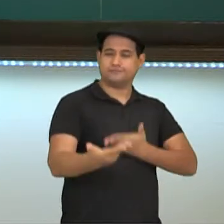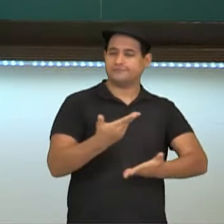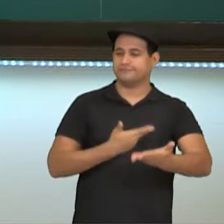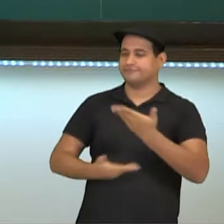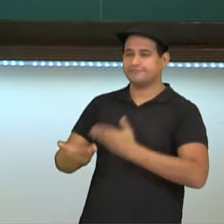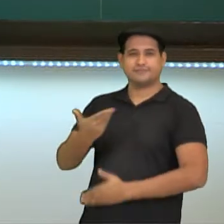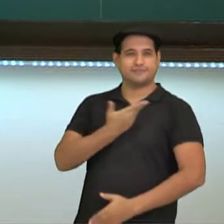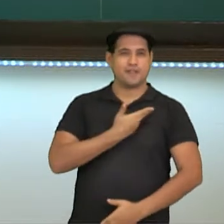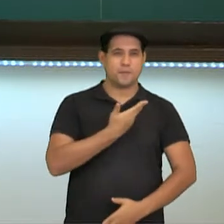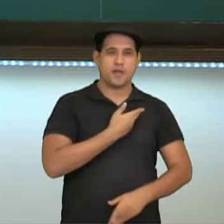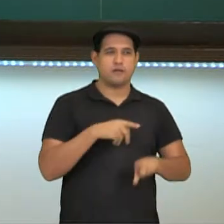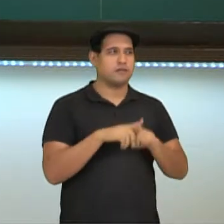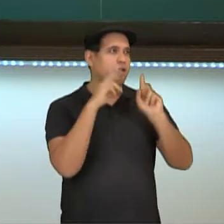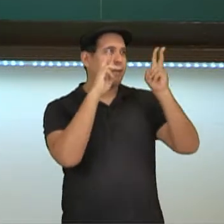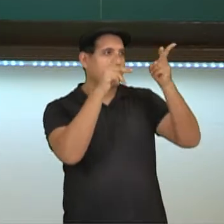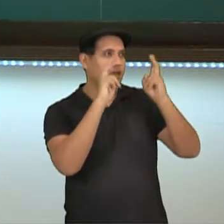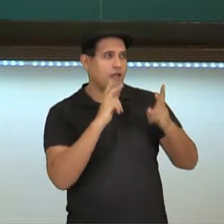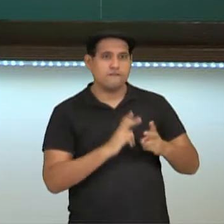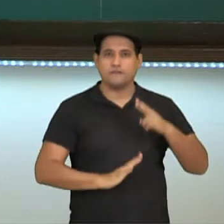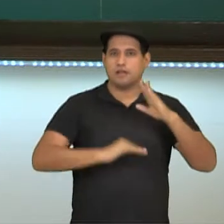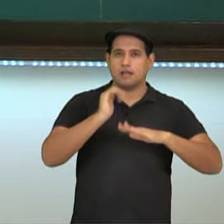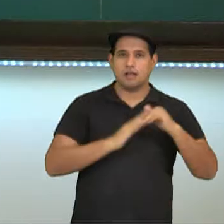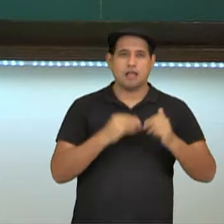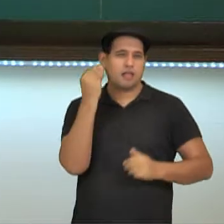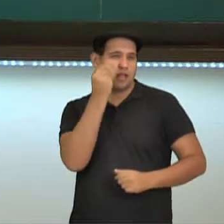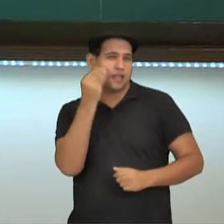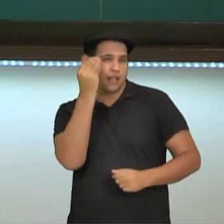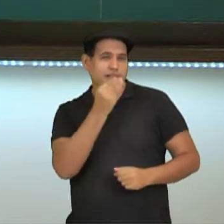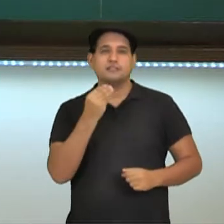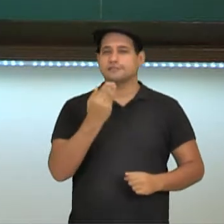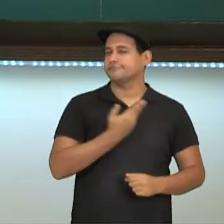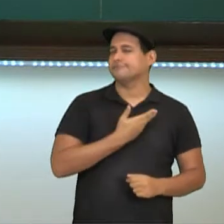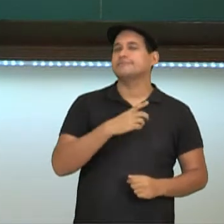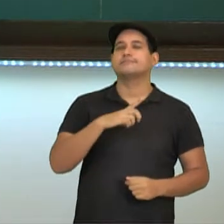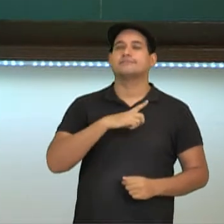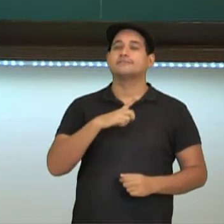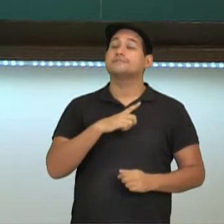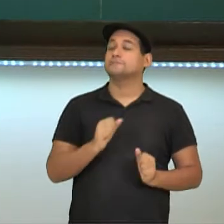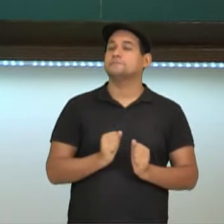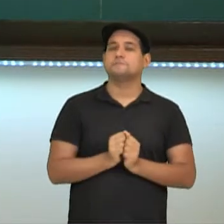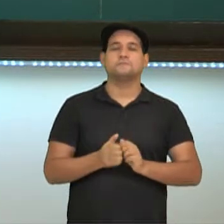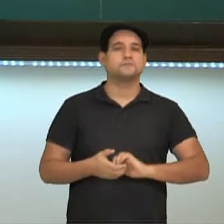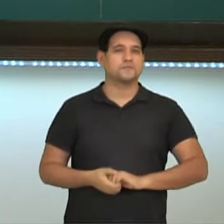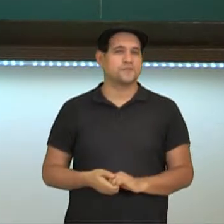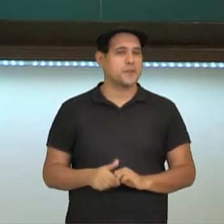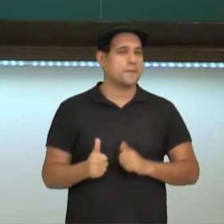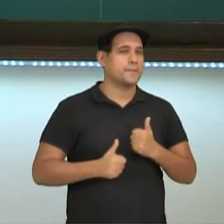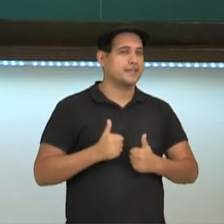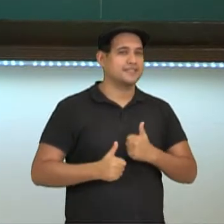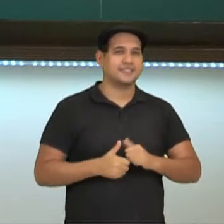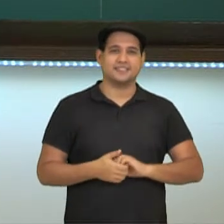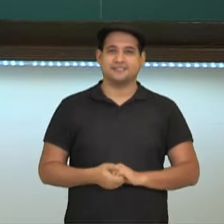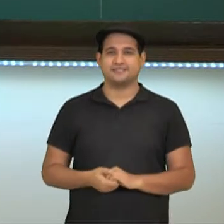os colegas, vermos as práticas, as experiências que os colegas também tiveram quanto a isso. Tudo bem?